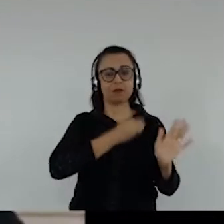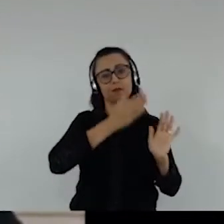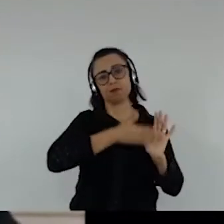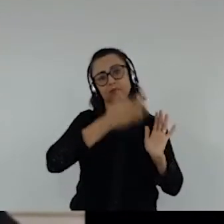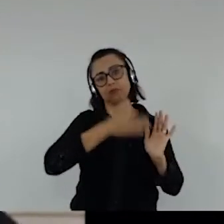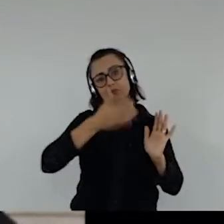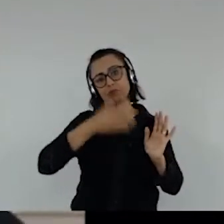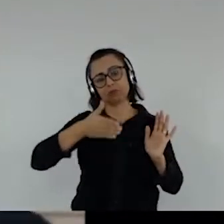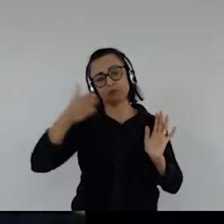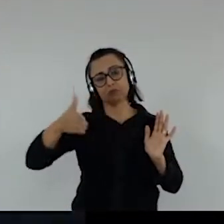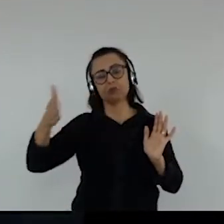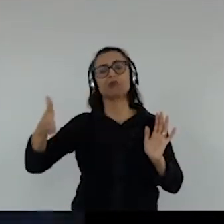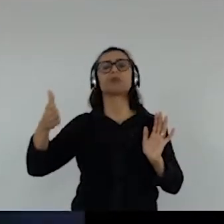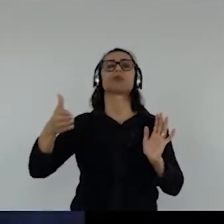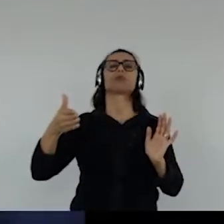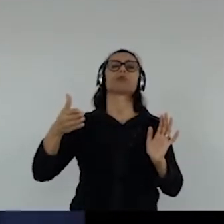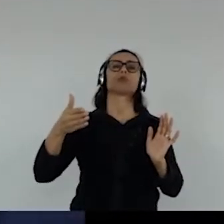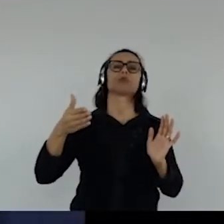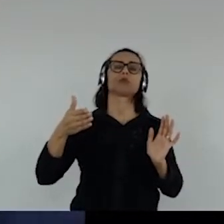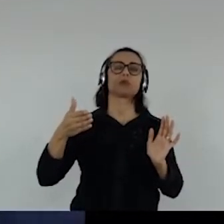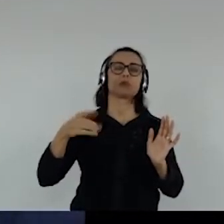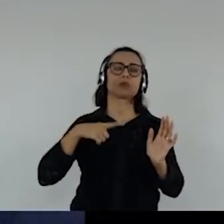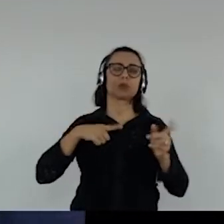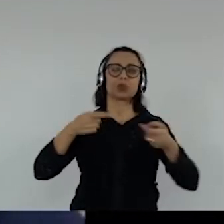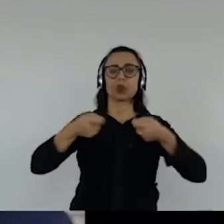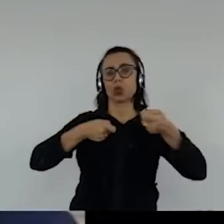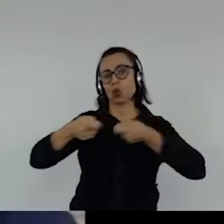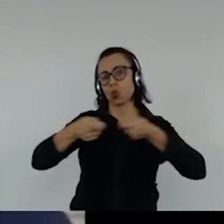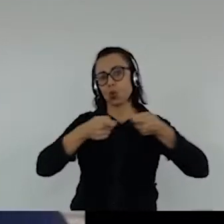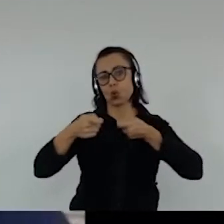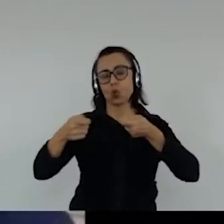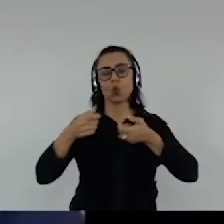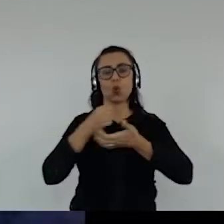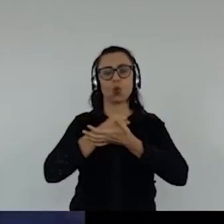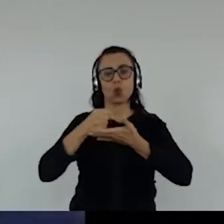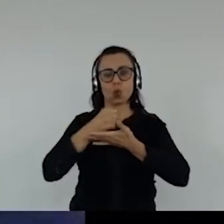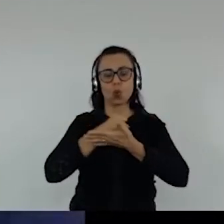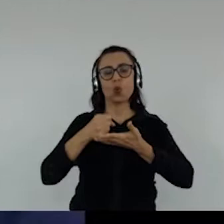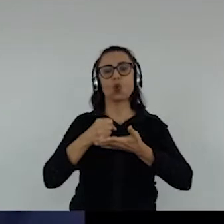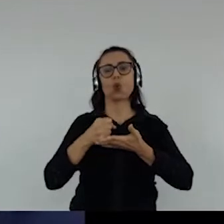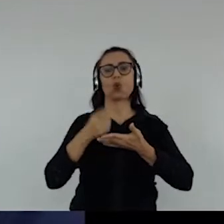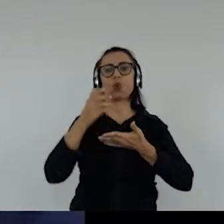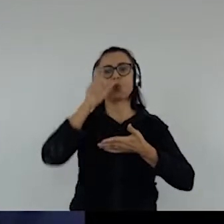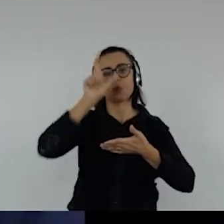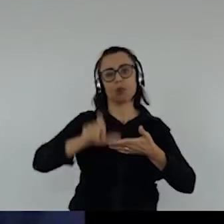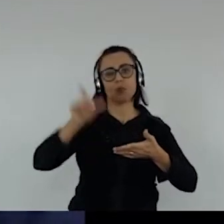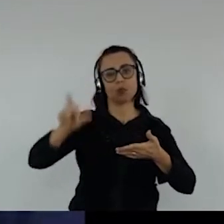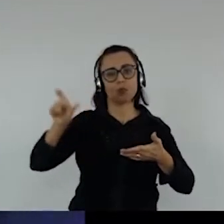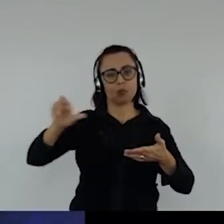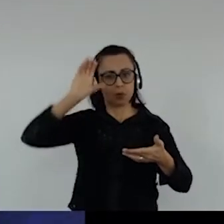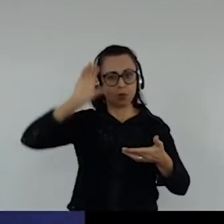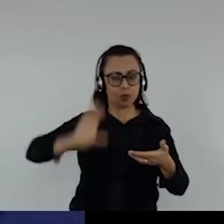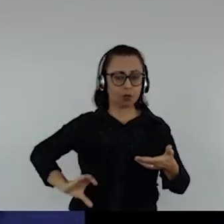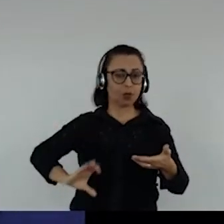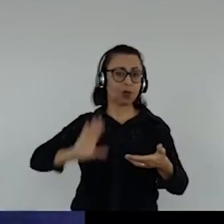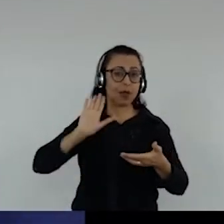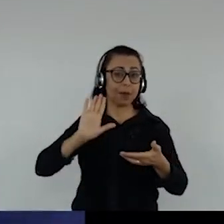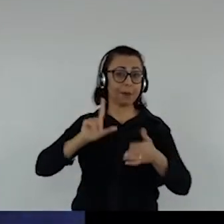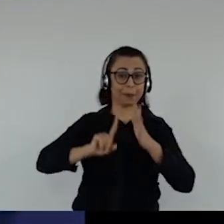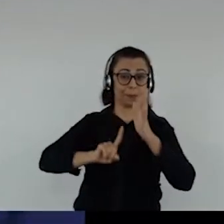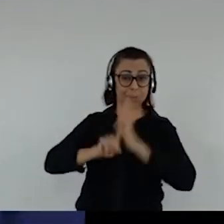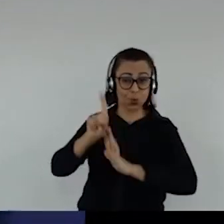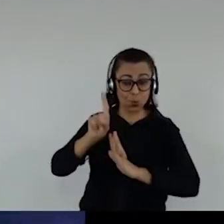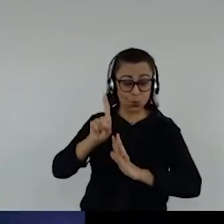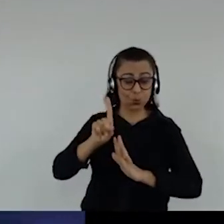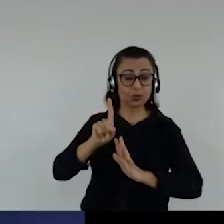diariamente essa negociação de contratos de seus clientes. A pergunta